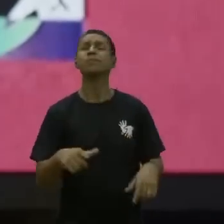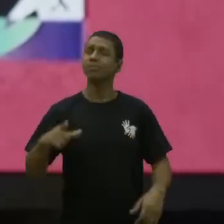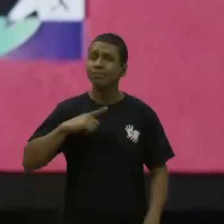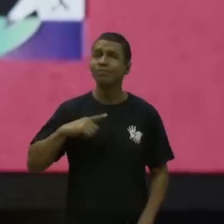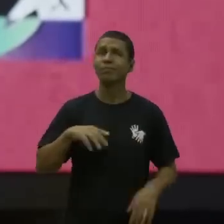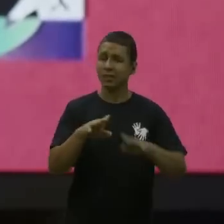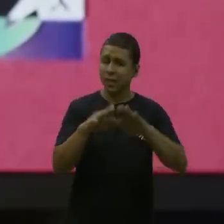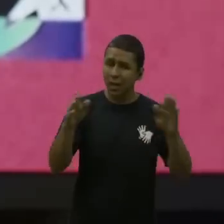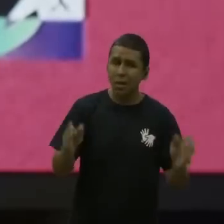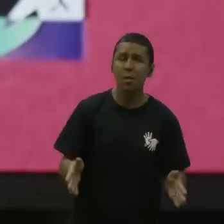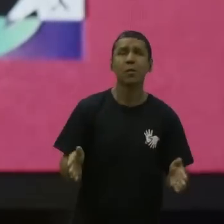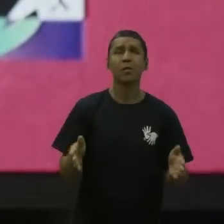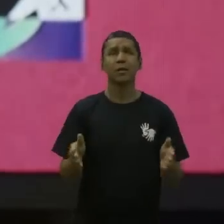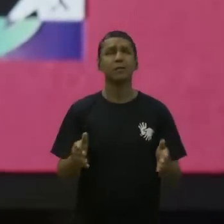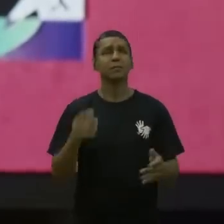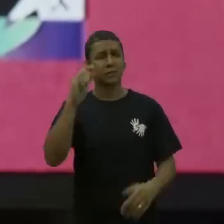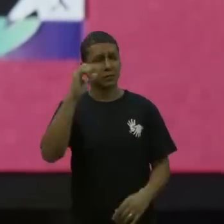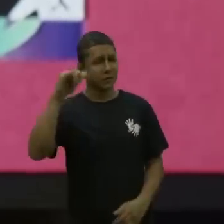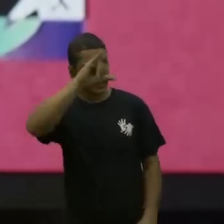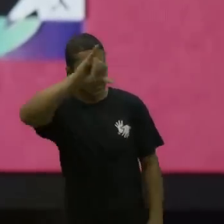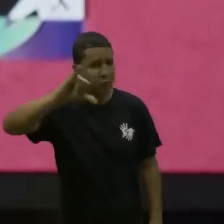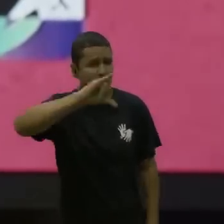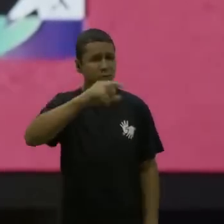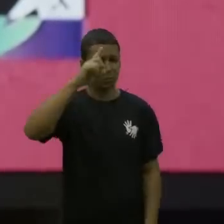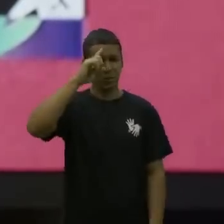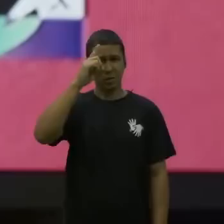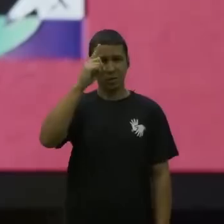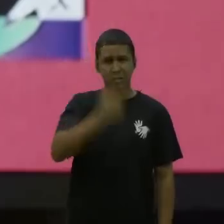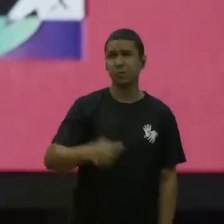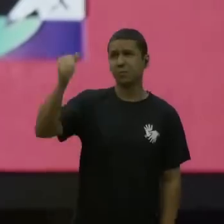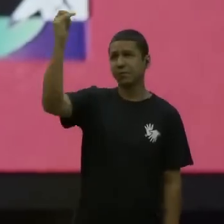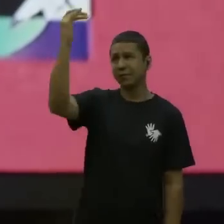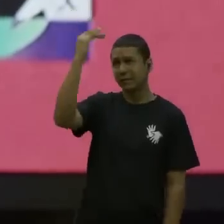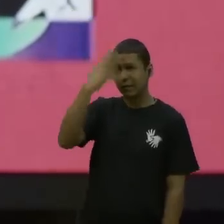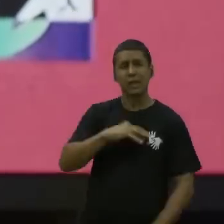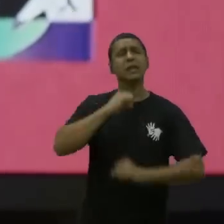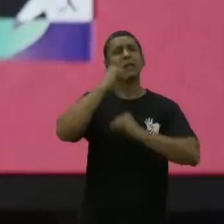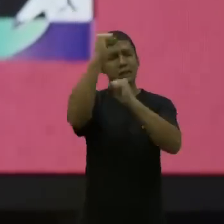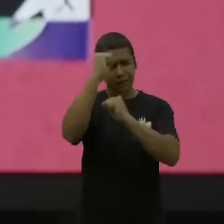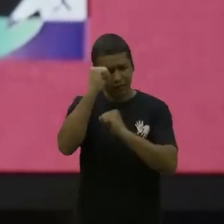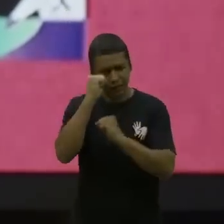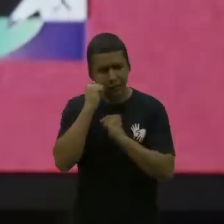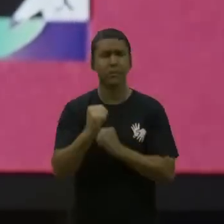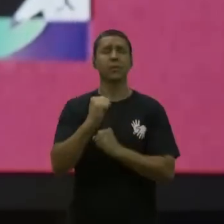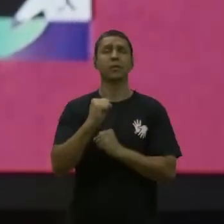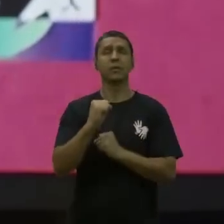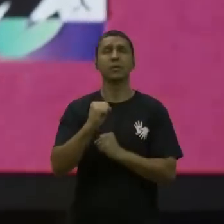na mesa, tem unção, tem autoridade. Tem graça, tem poder.